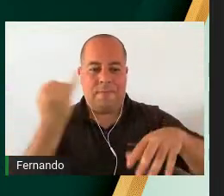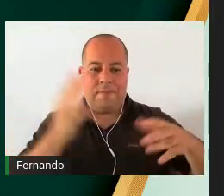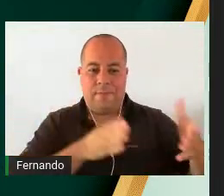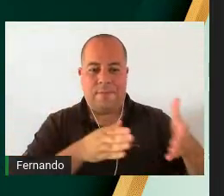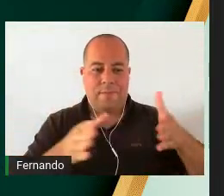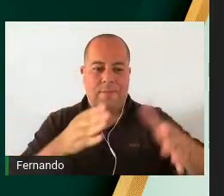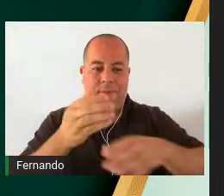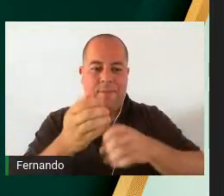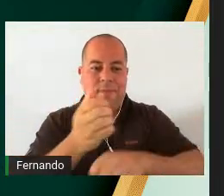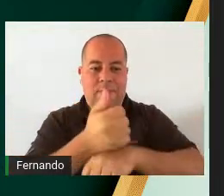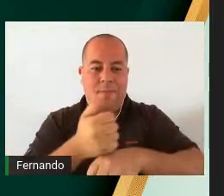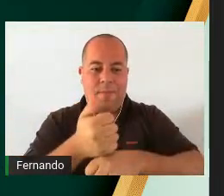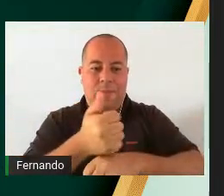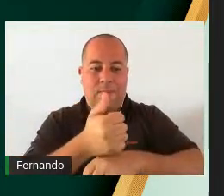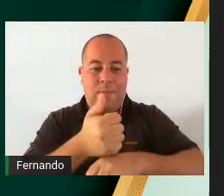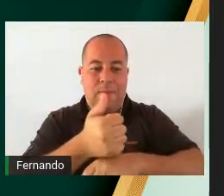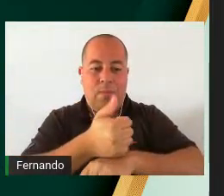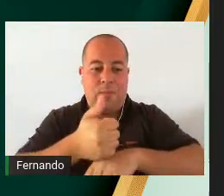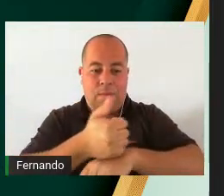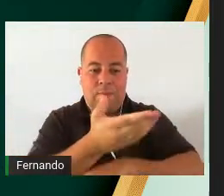vocês.